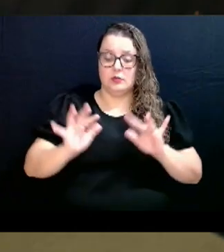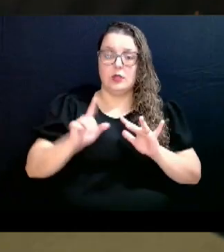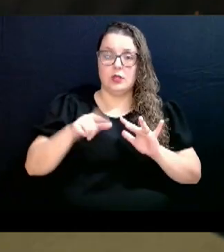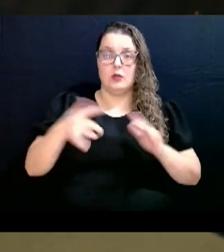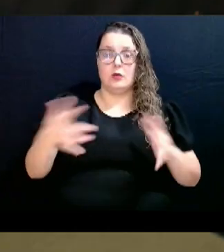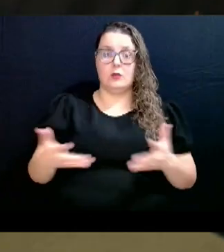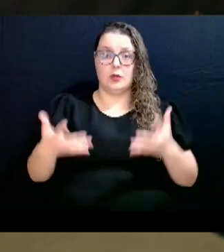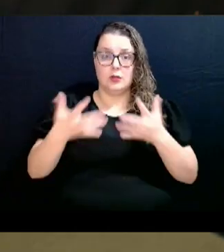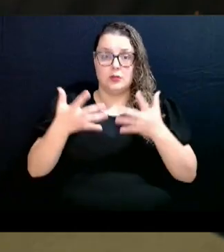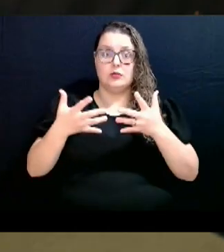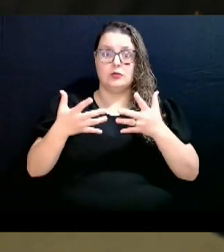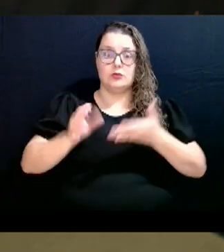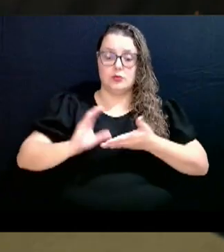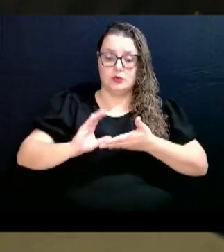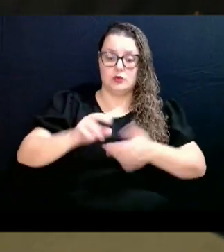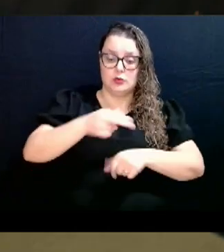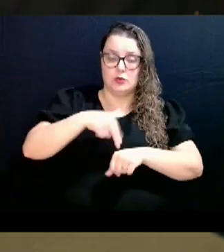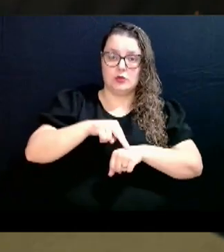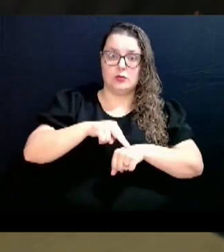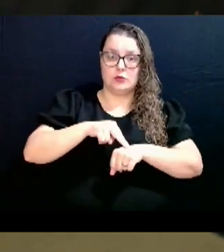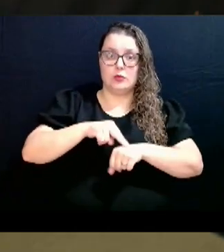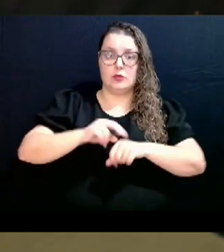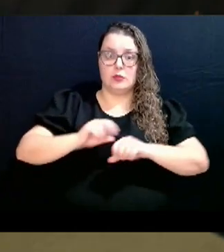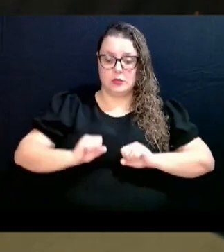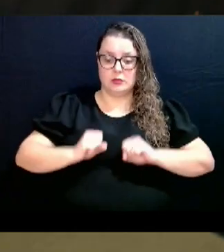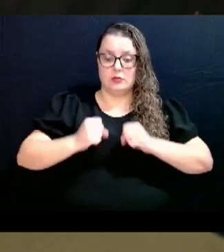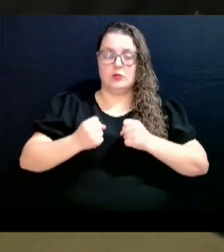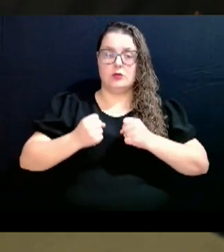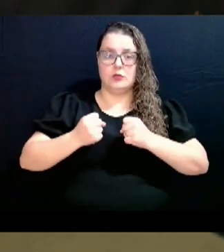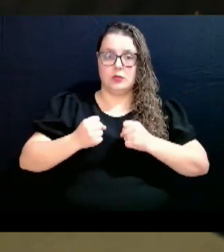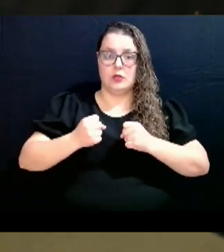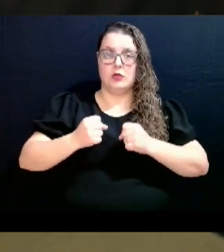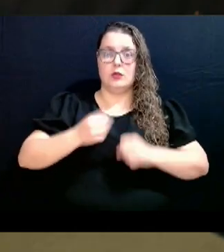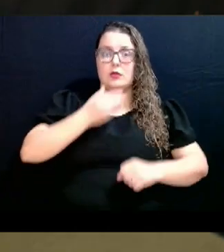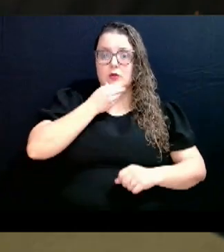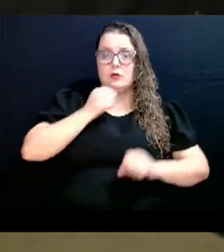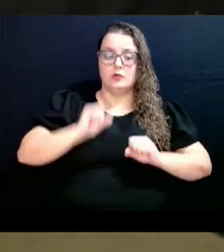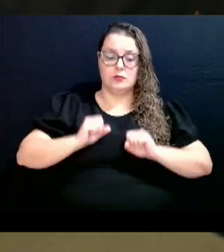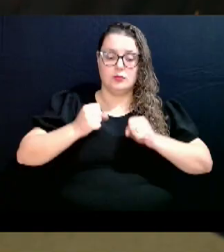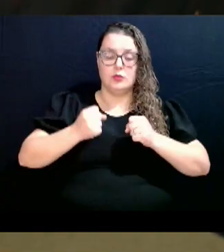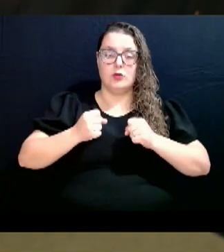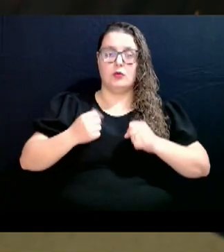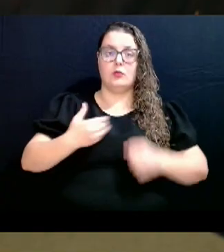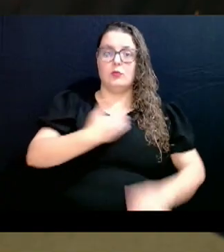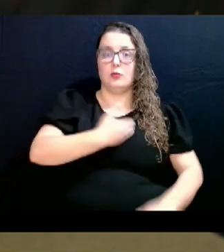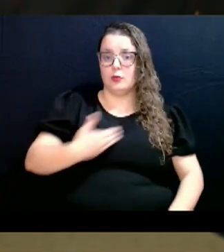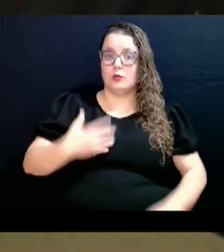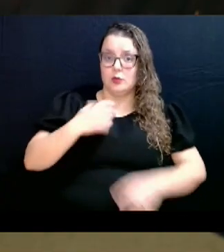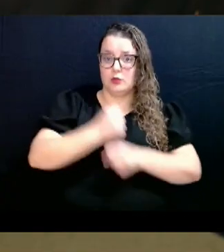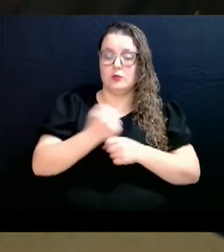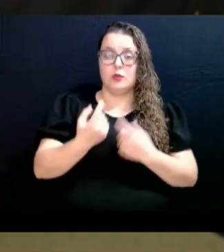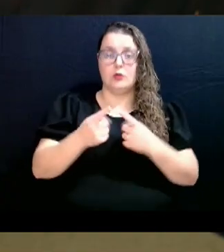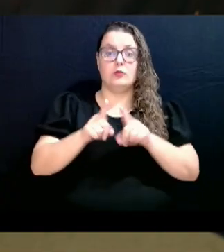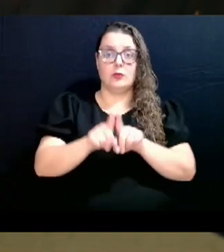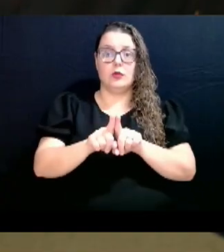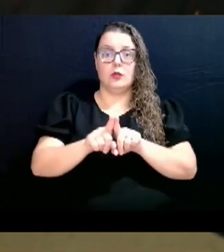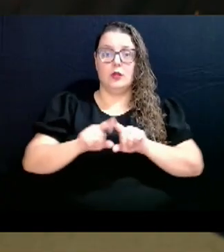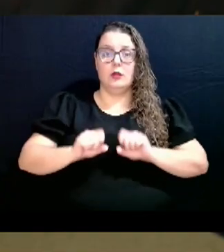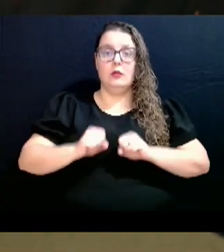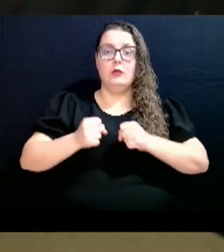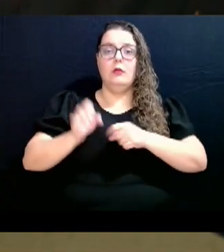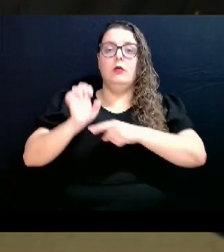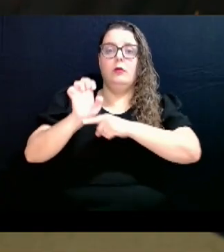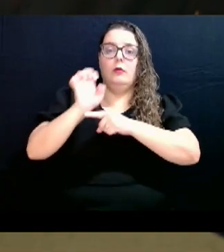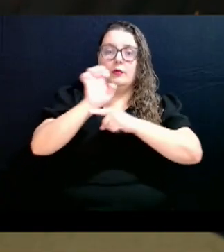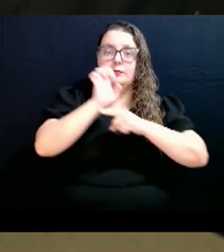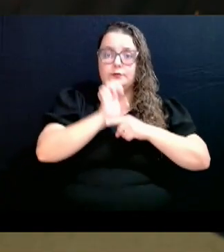Nacional das Defensoras e Defensores Públicos Gerais, tá? Em parceria com as defensorias estaduais e será realizado